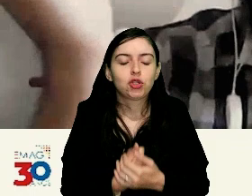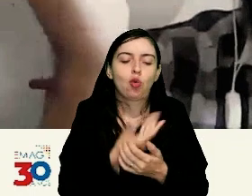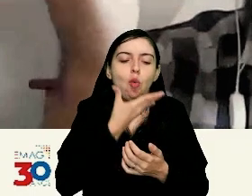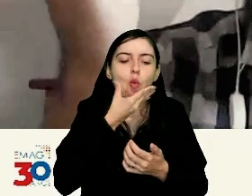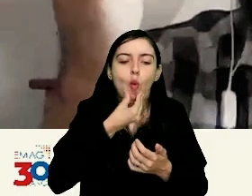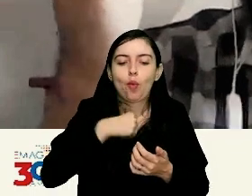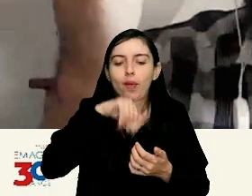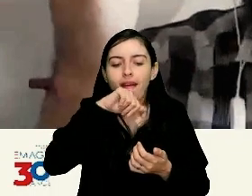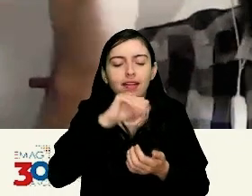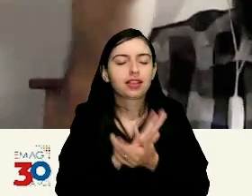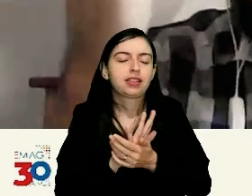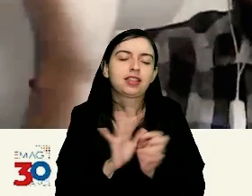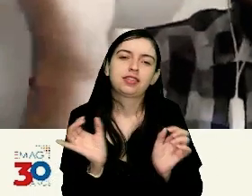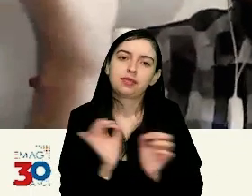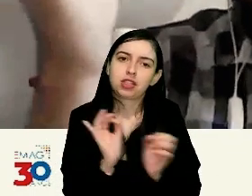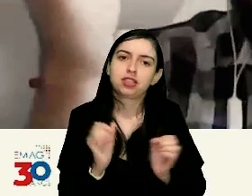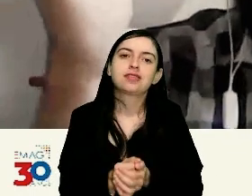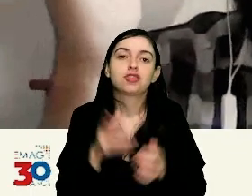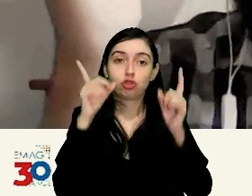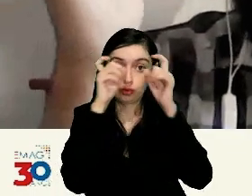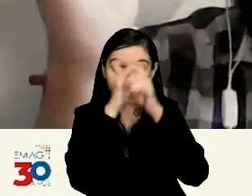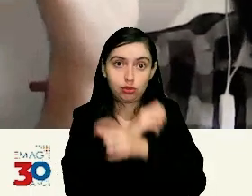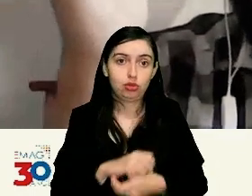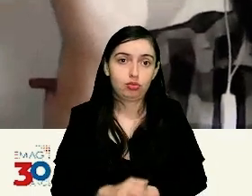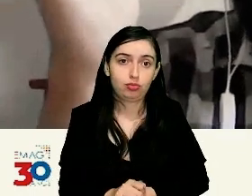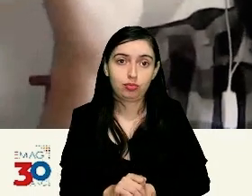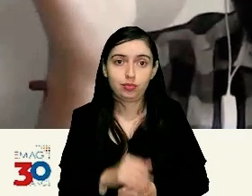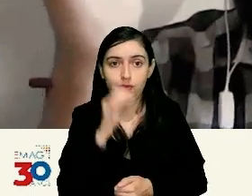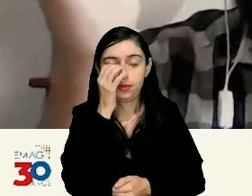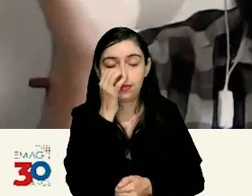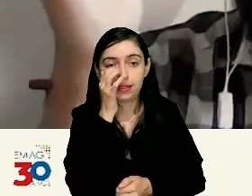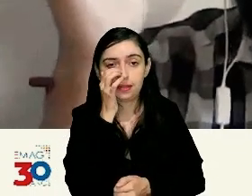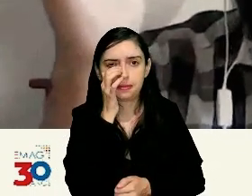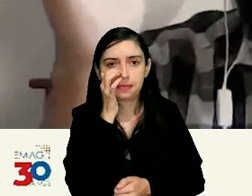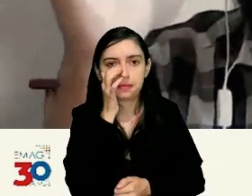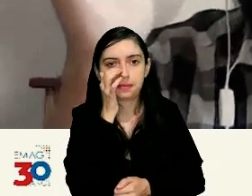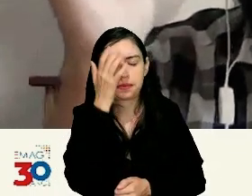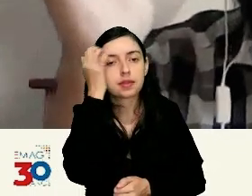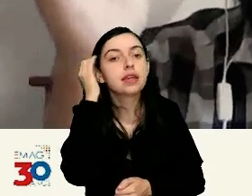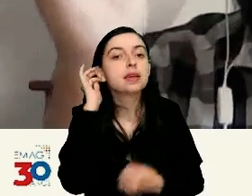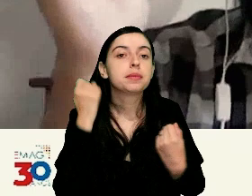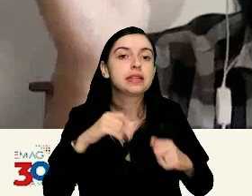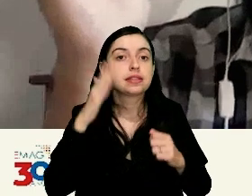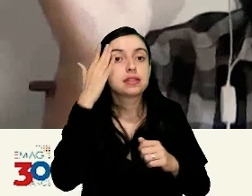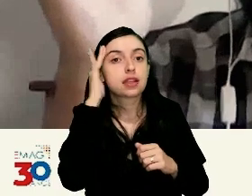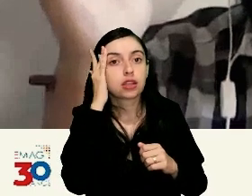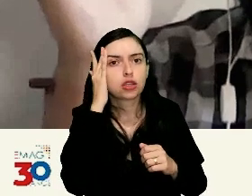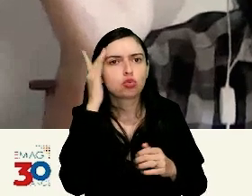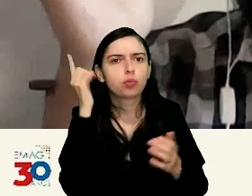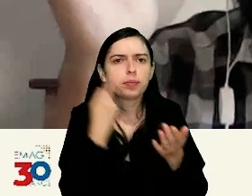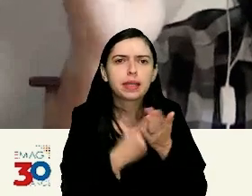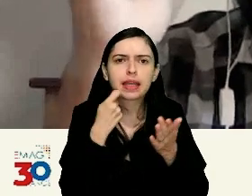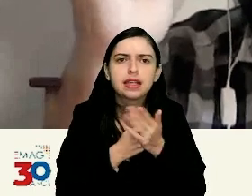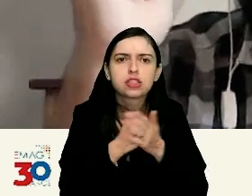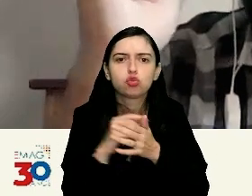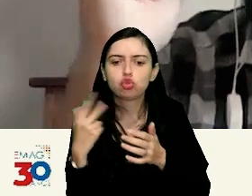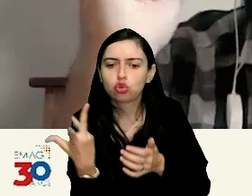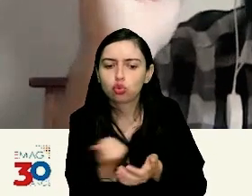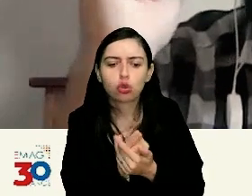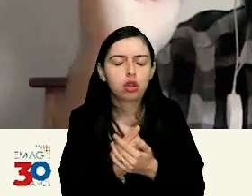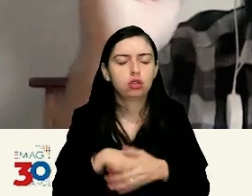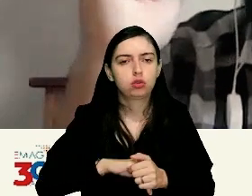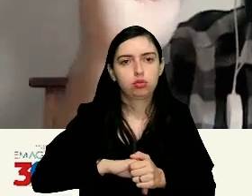ninguém. Não vai ser fácil para ninguém. Então, assim, a gente precisa entender que é a obrigação de todo mundo para que a gente viva